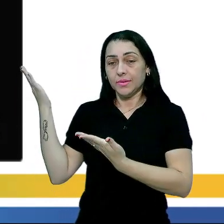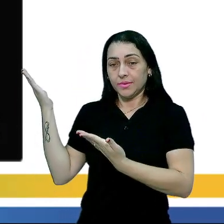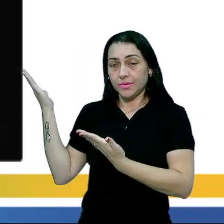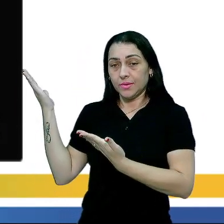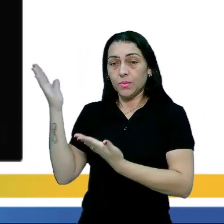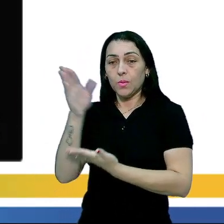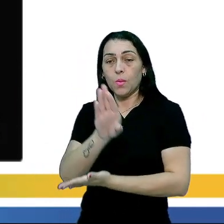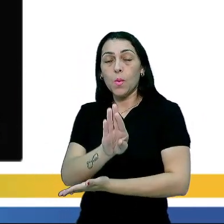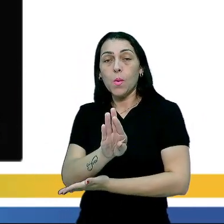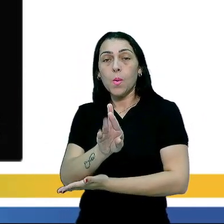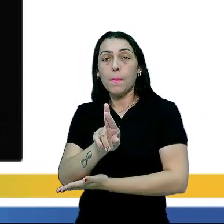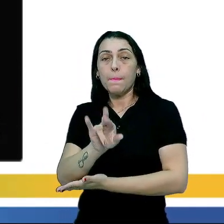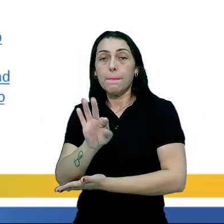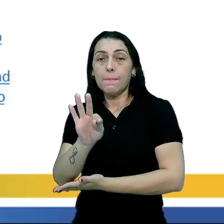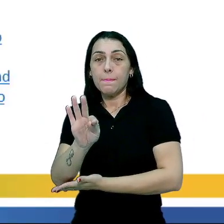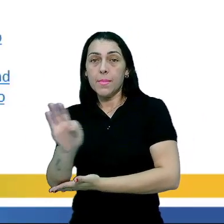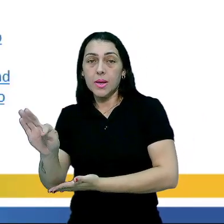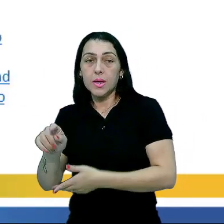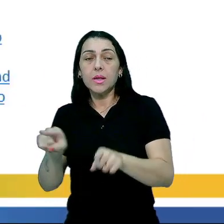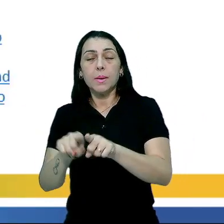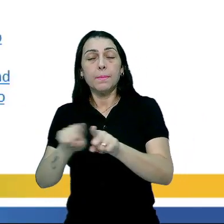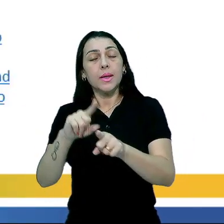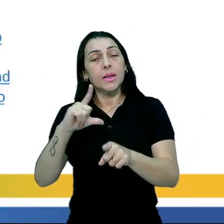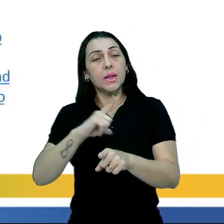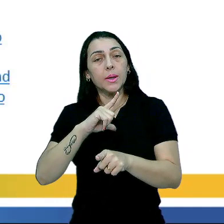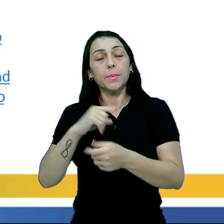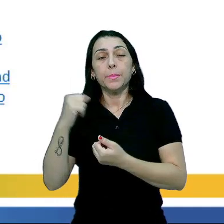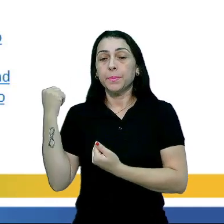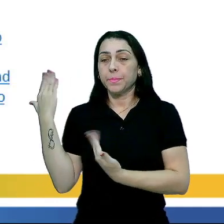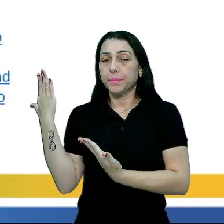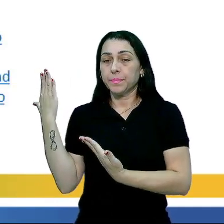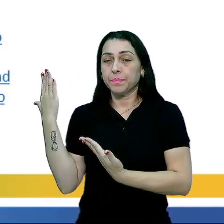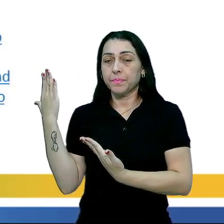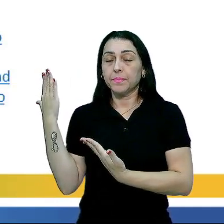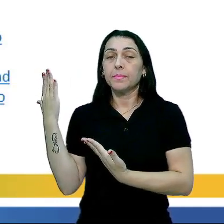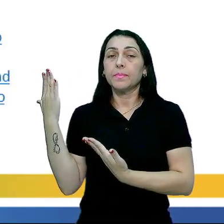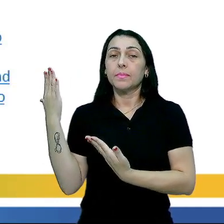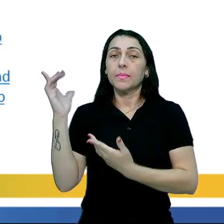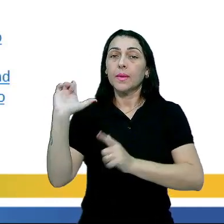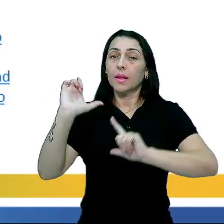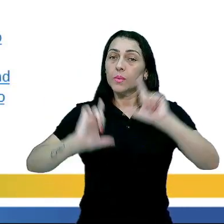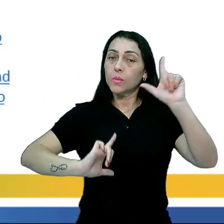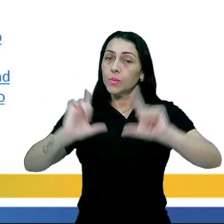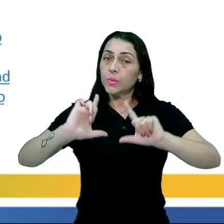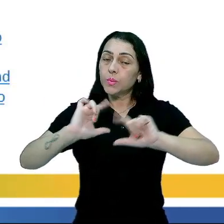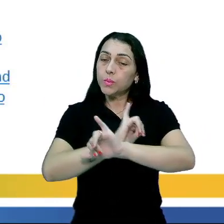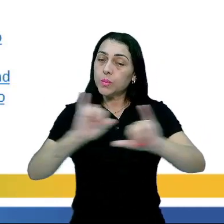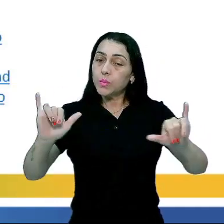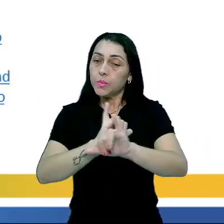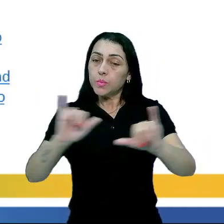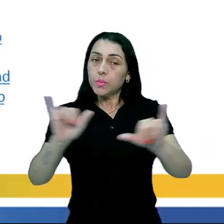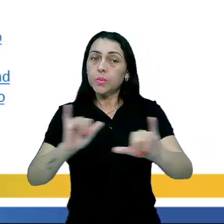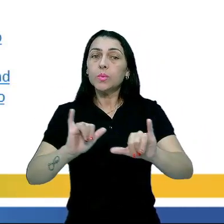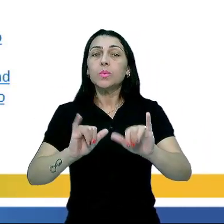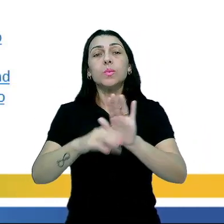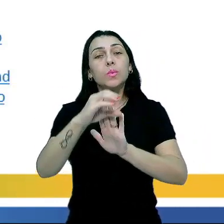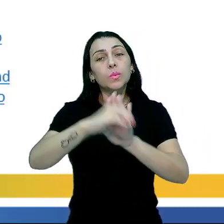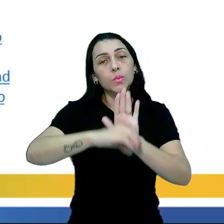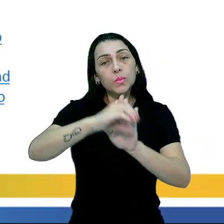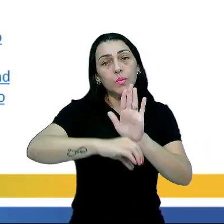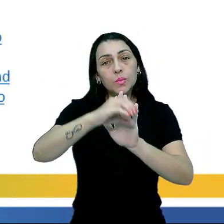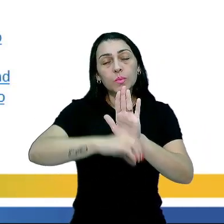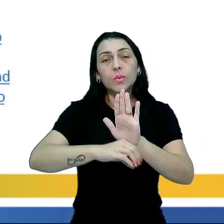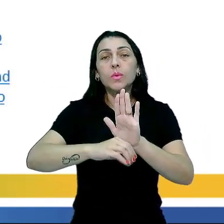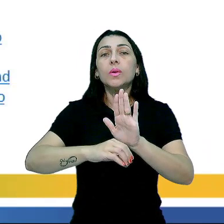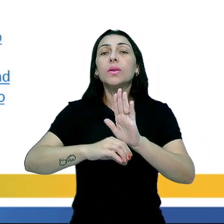Brit, nós vamos ter também o seguinte: a publicidade, aqui já é um conceito, a publicidade é